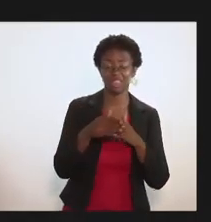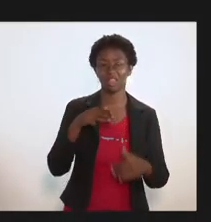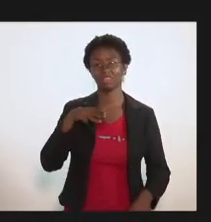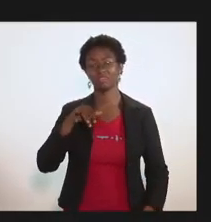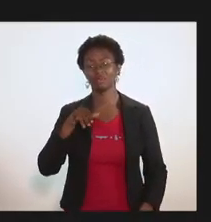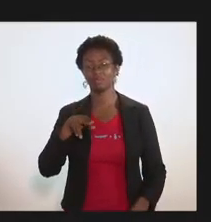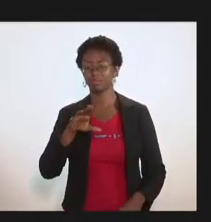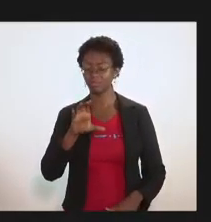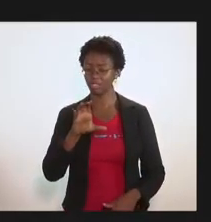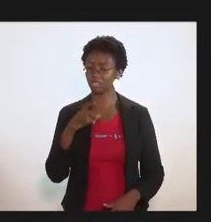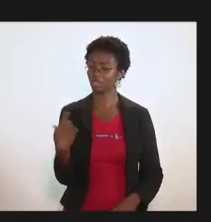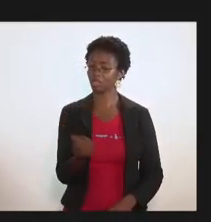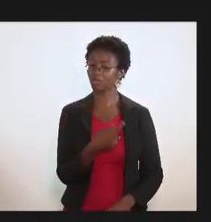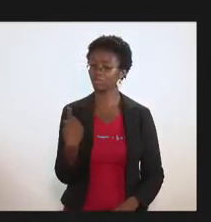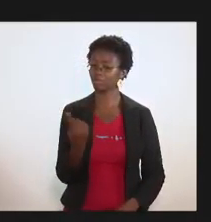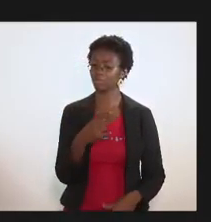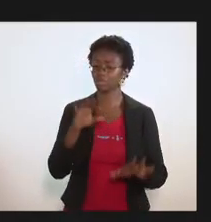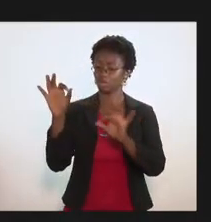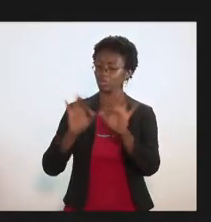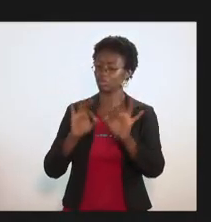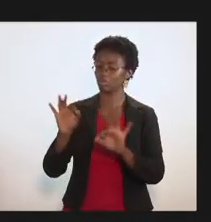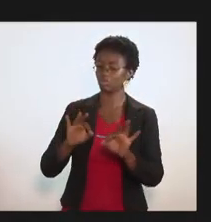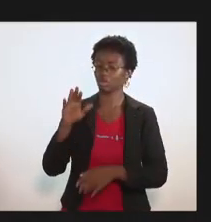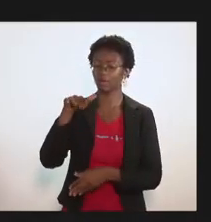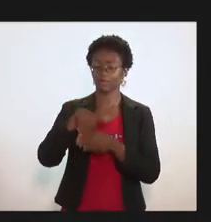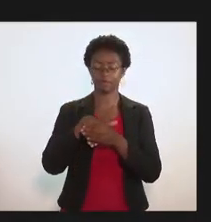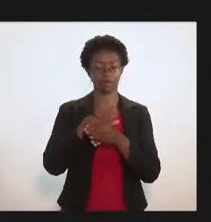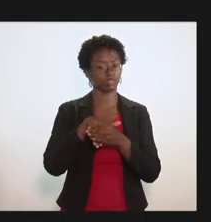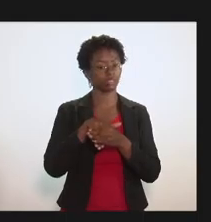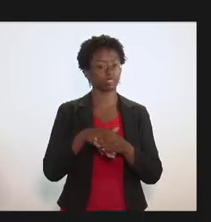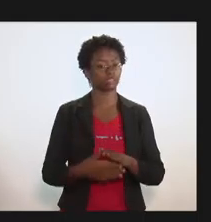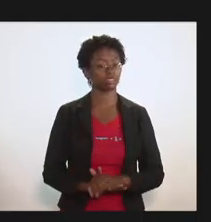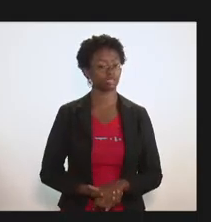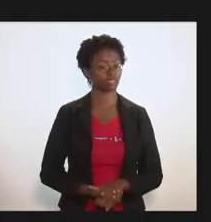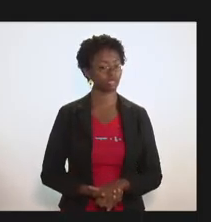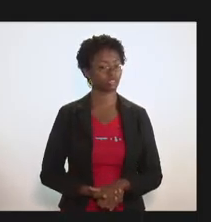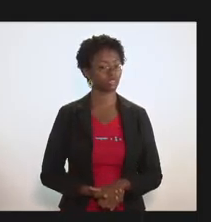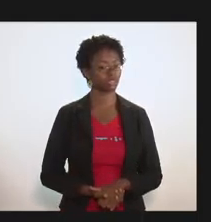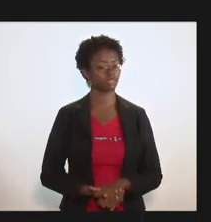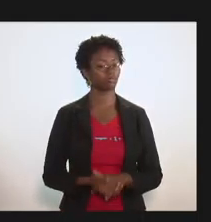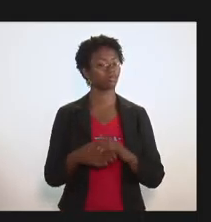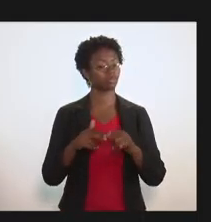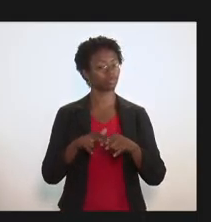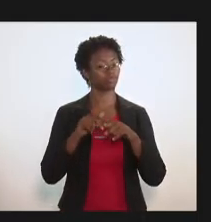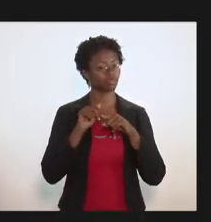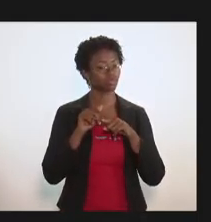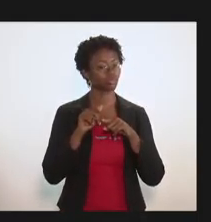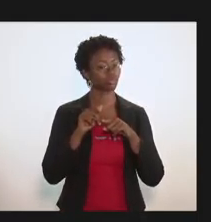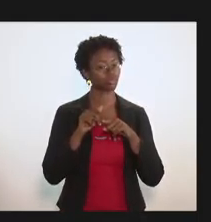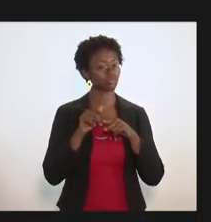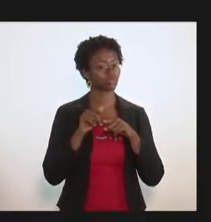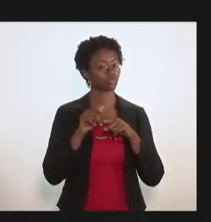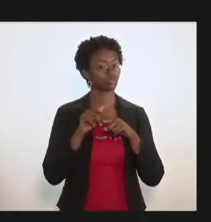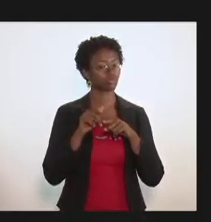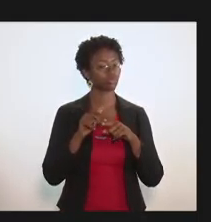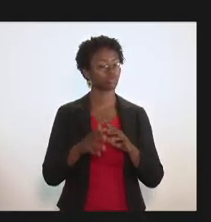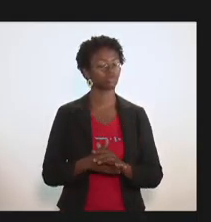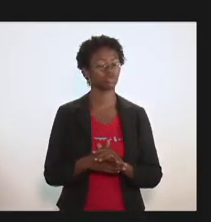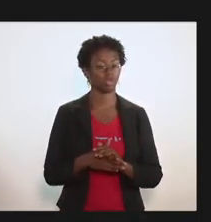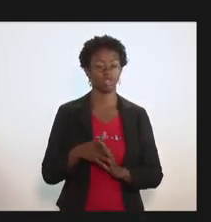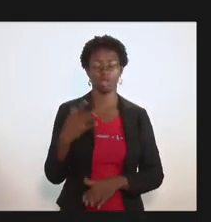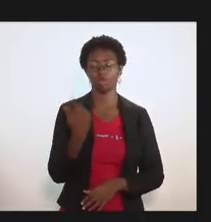divergência. Antes de devolver... Questão de ordem, senhor presidente. Deputado Max Lemos, questão de ordem. Eu estou tentando aqui